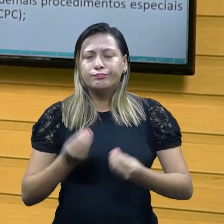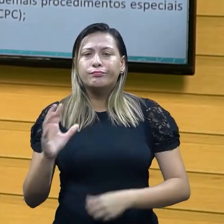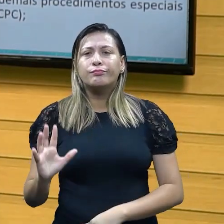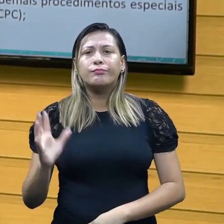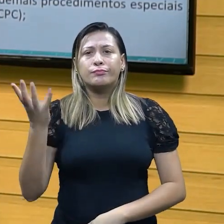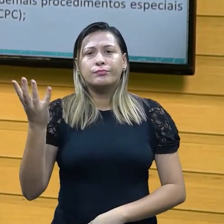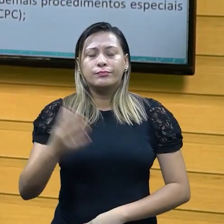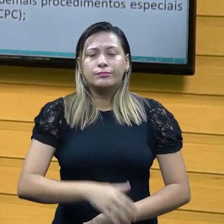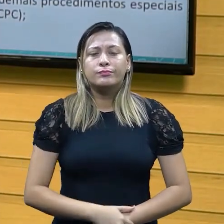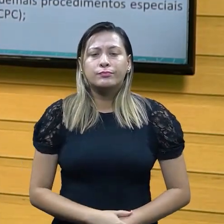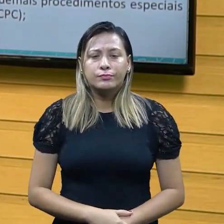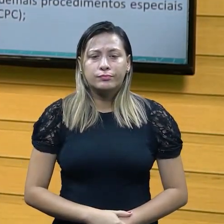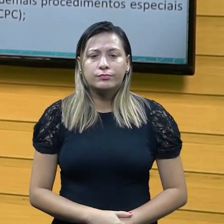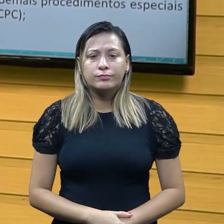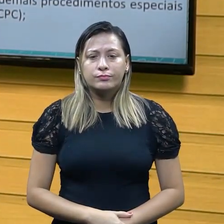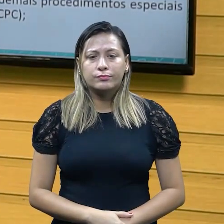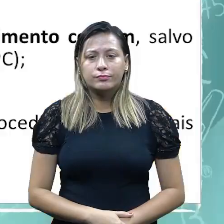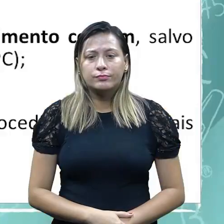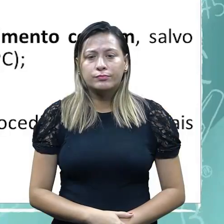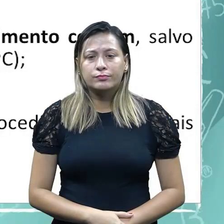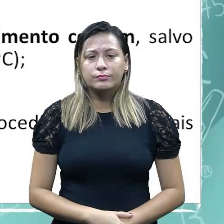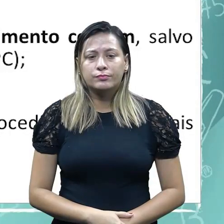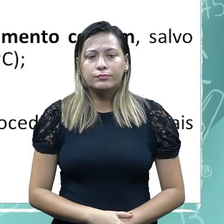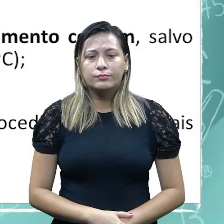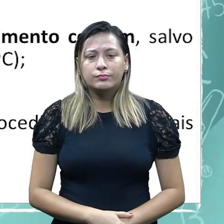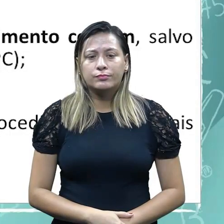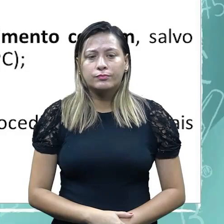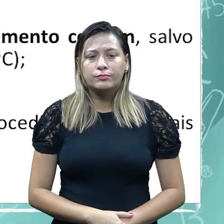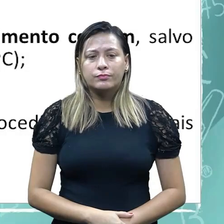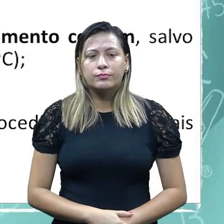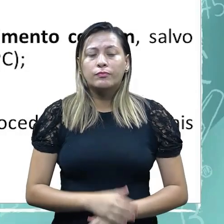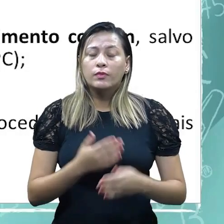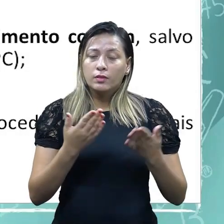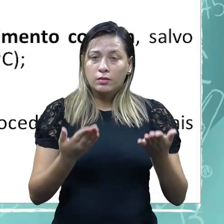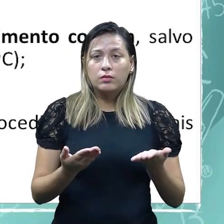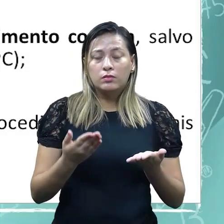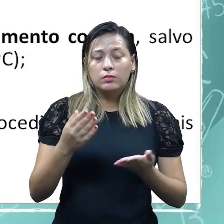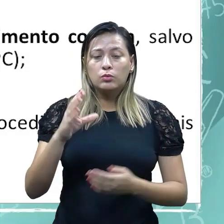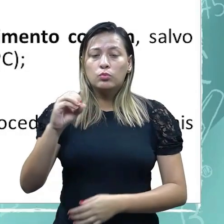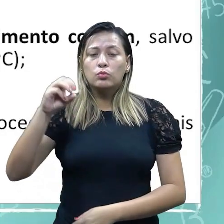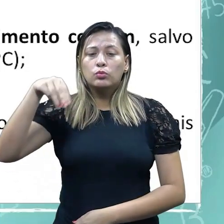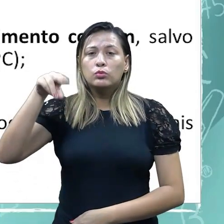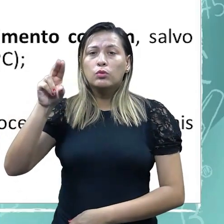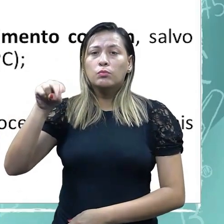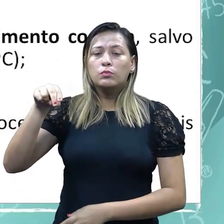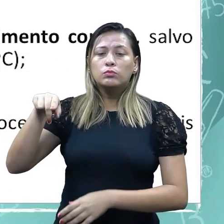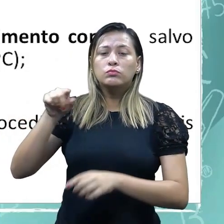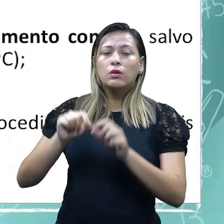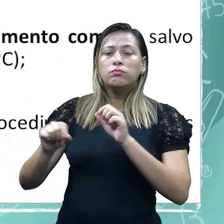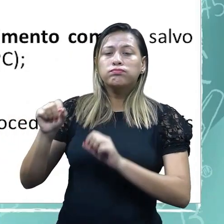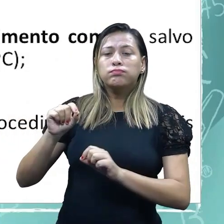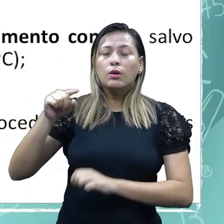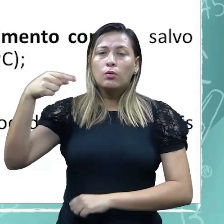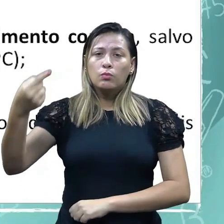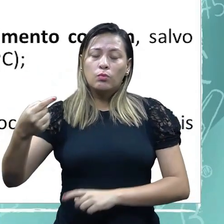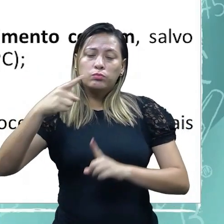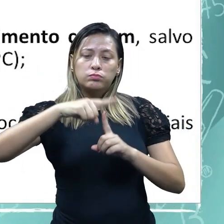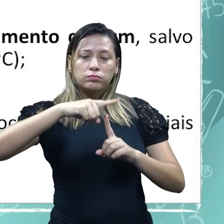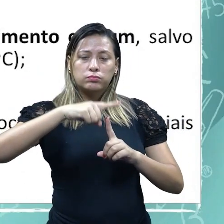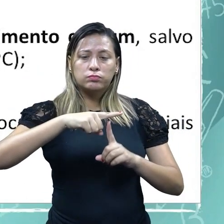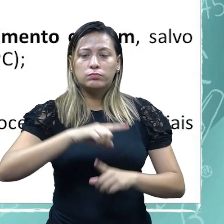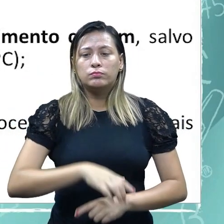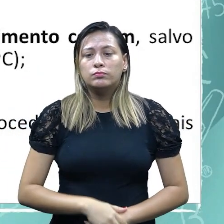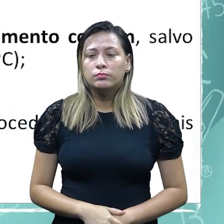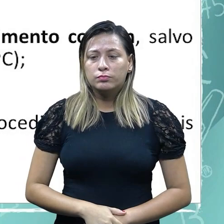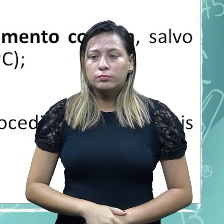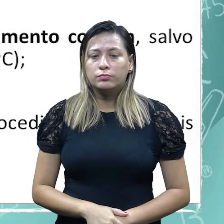juizados especiais de pequenas causas, tá bom? O procedimento comum é um outro tipo de procedimento, beleza? E aí ele